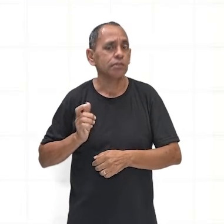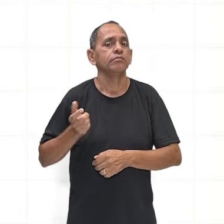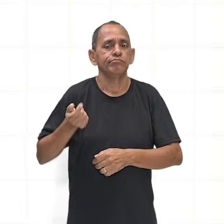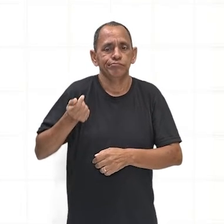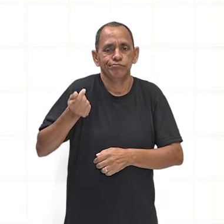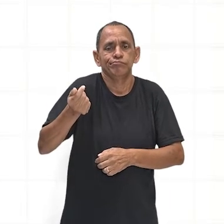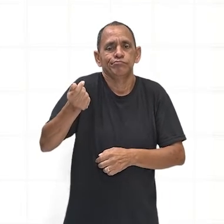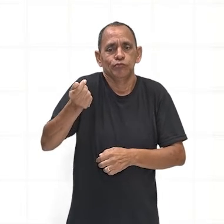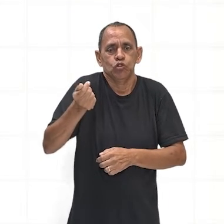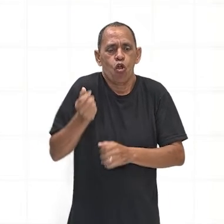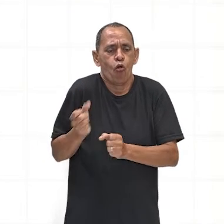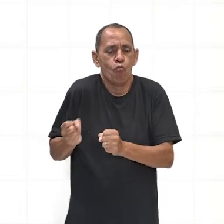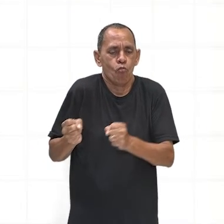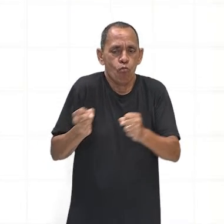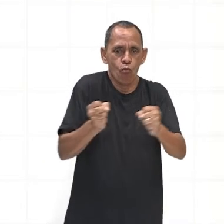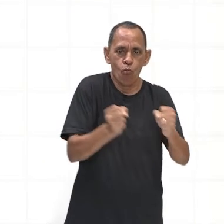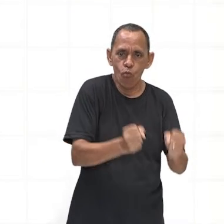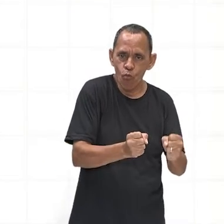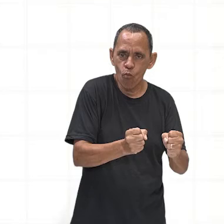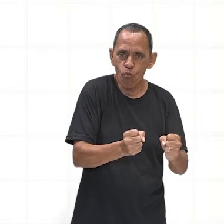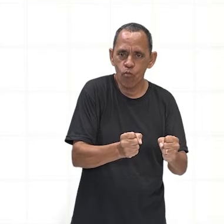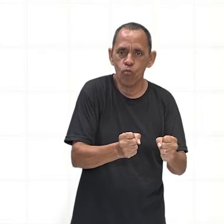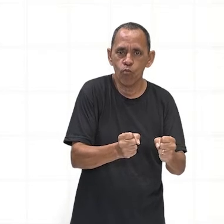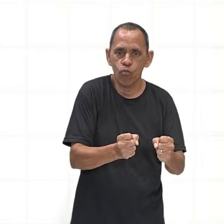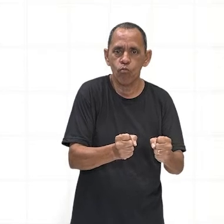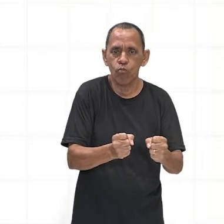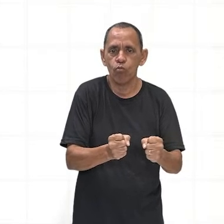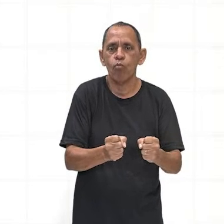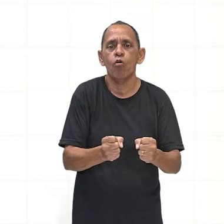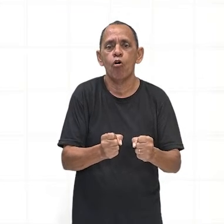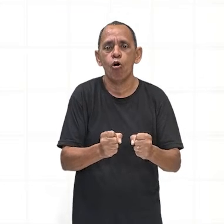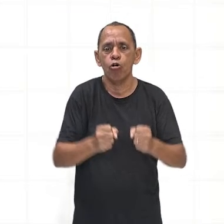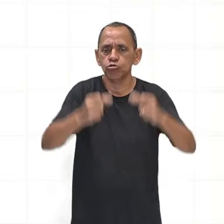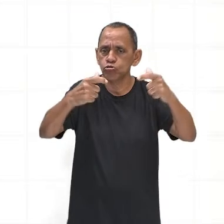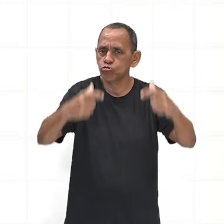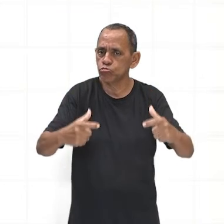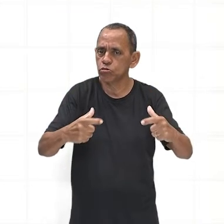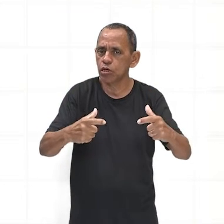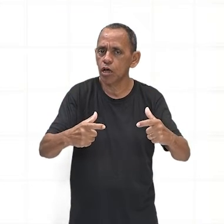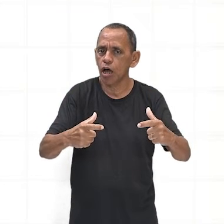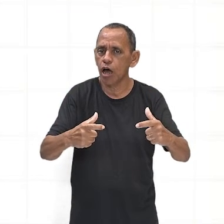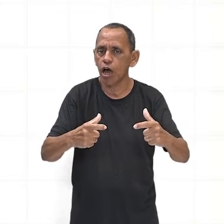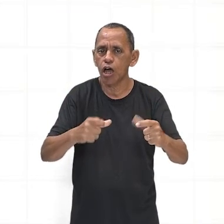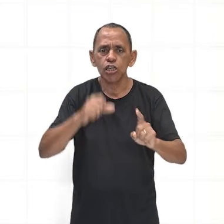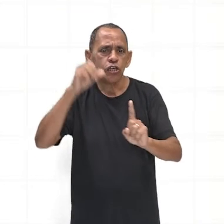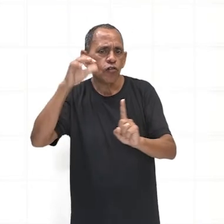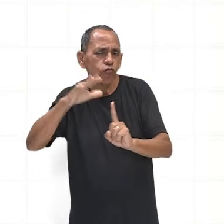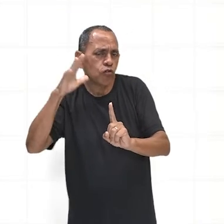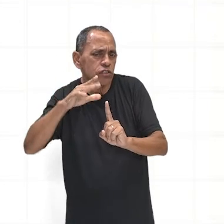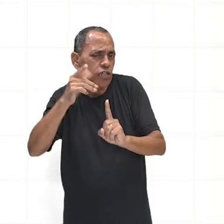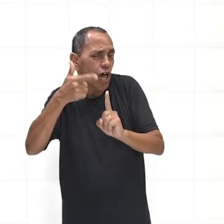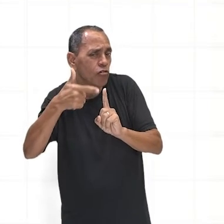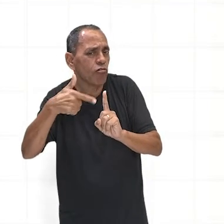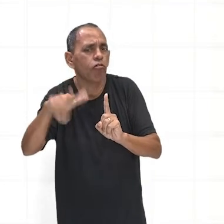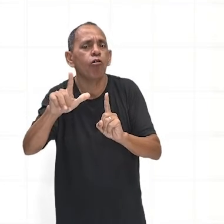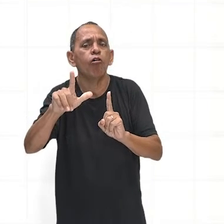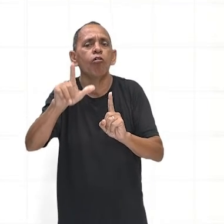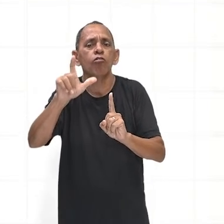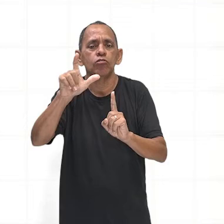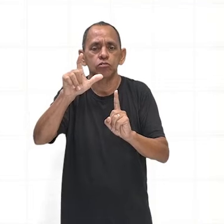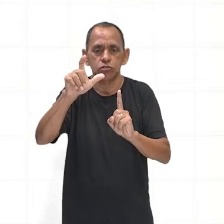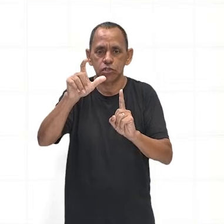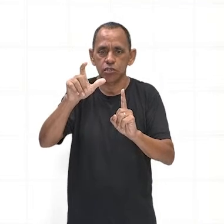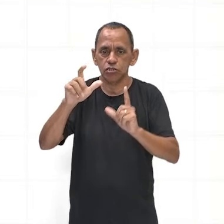fortes da Tríplice Aliança, eles conseguiram impor a sua ideologia sobre o restante, tornando-se uma